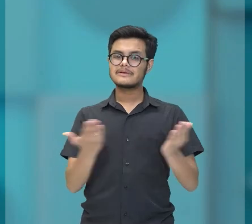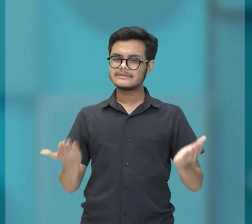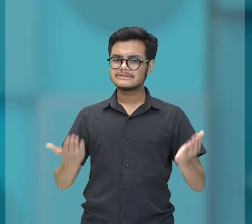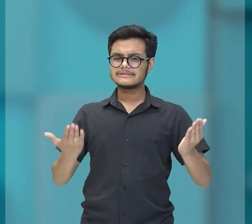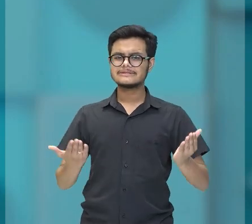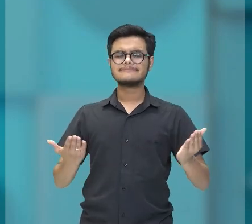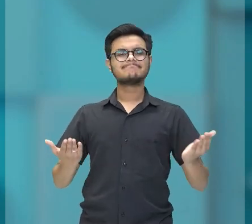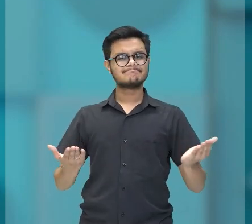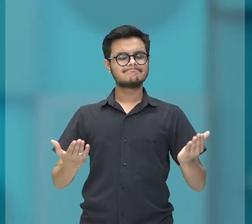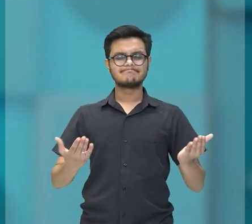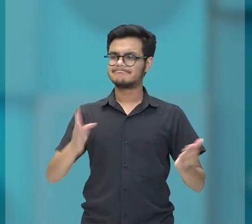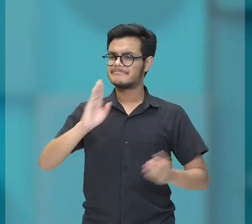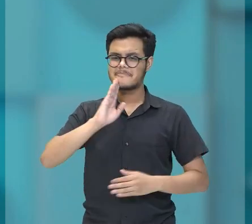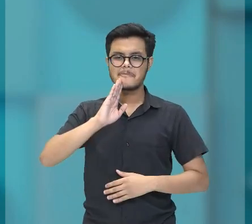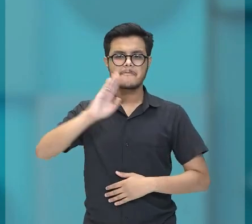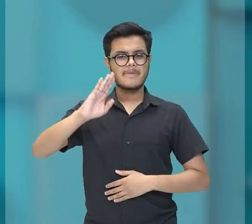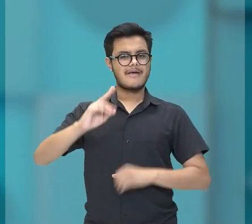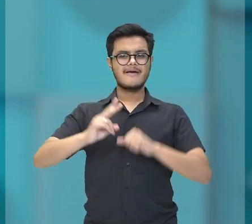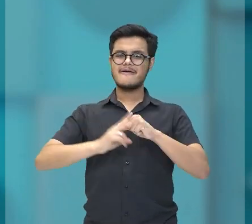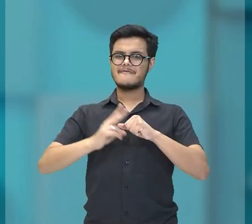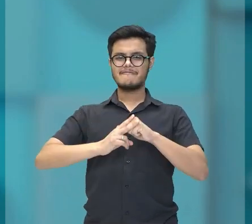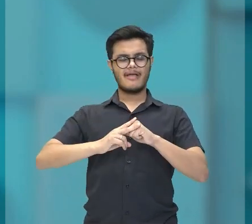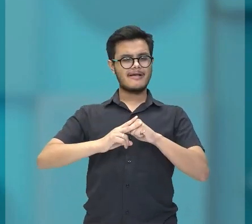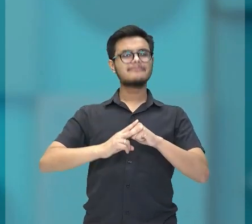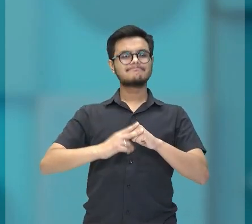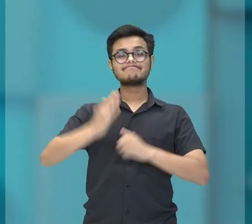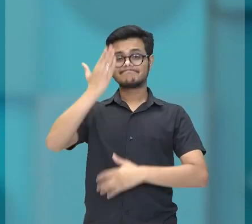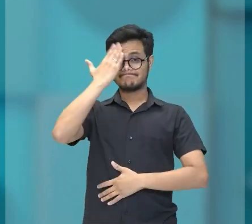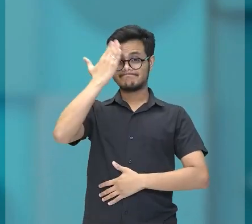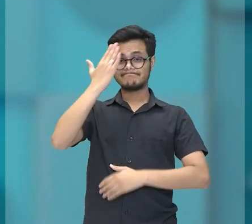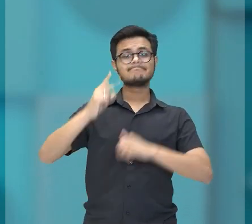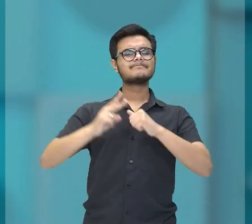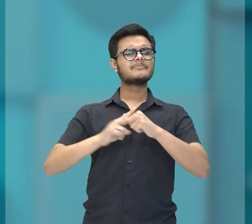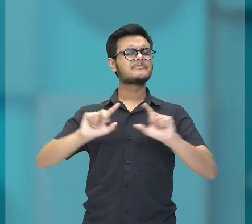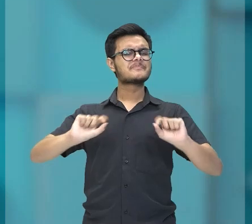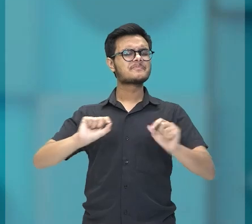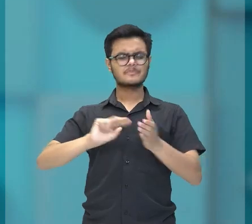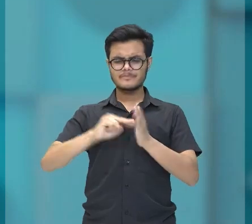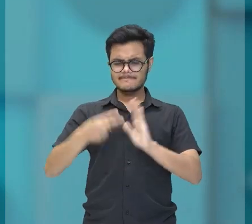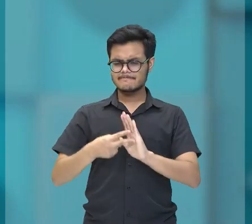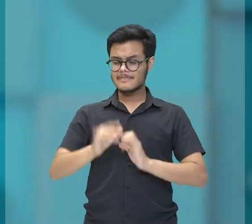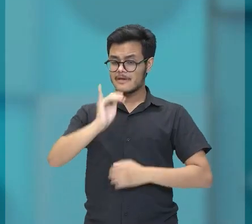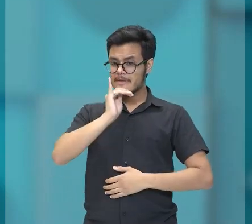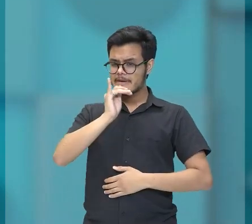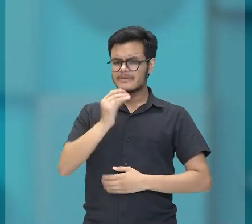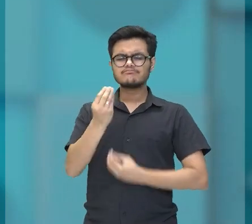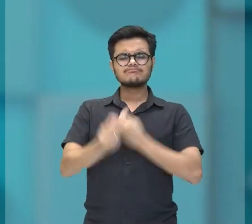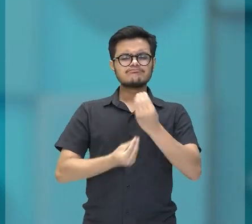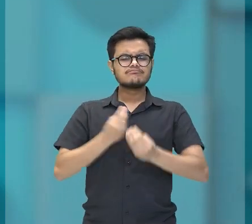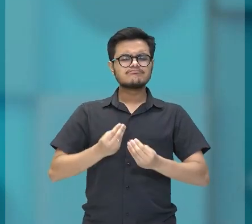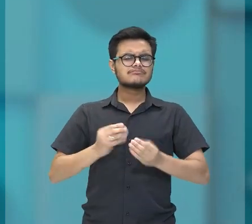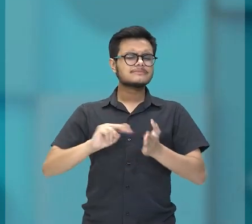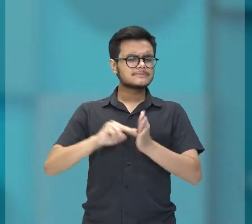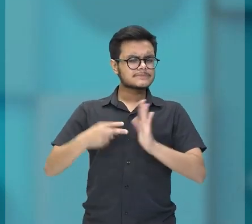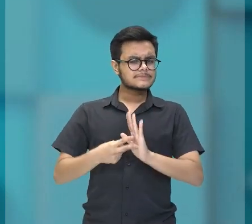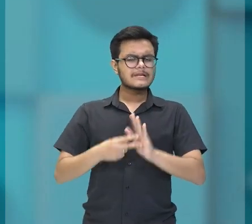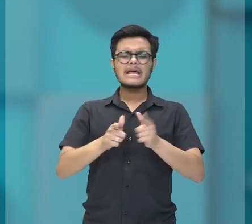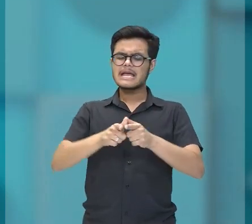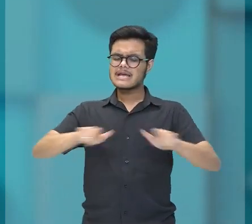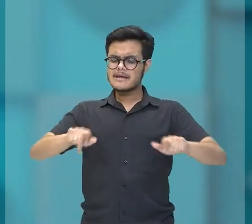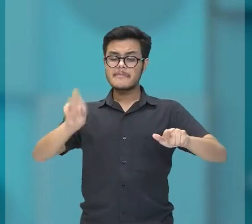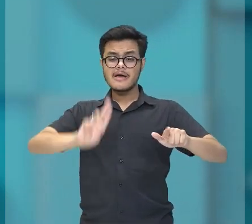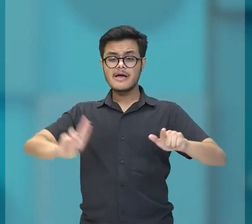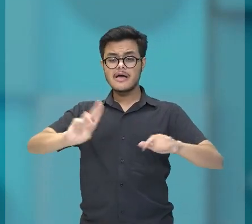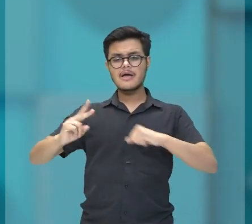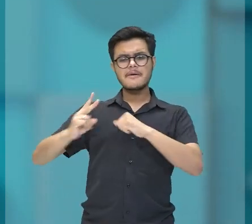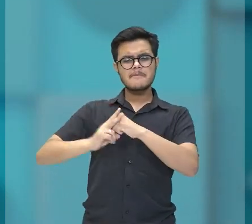esse é o conceito inicial, o entendimento inicial. Porque para que eu entenda o que é essa classe gramatical, eu tenho